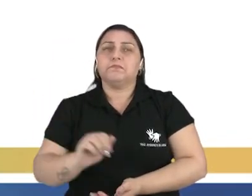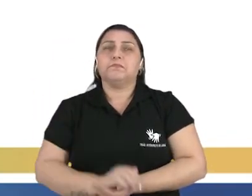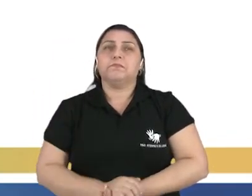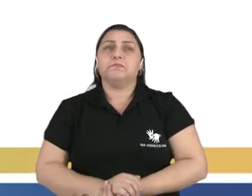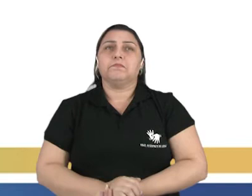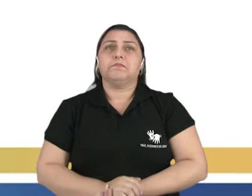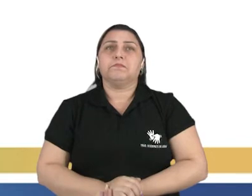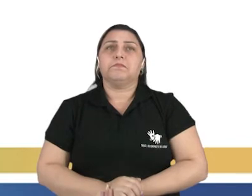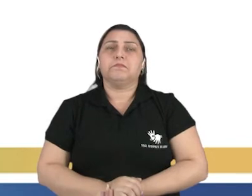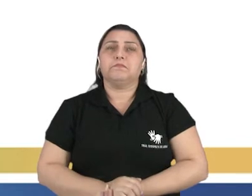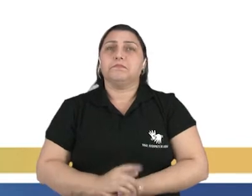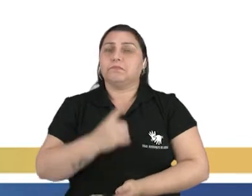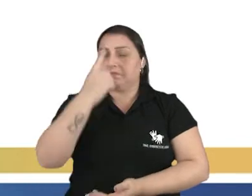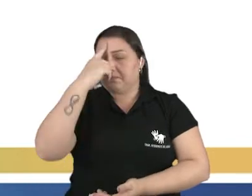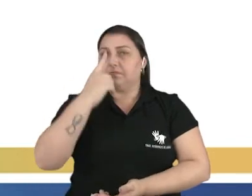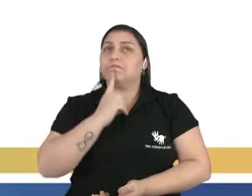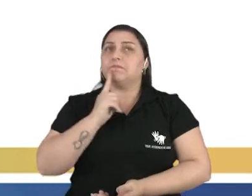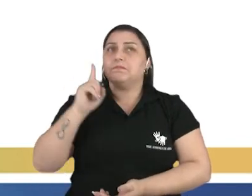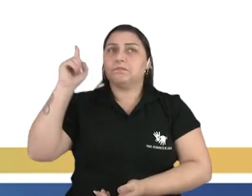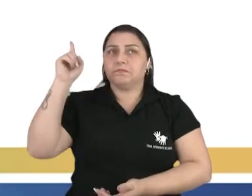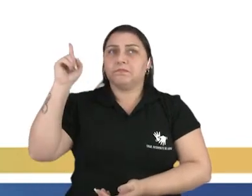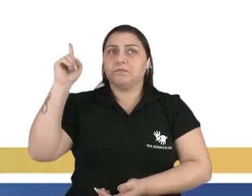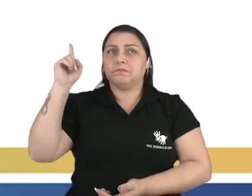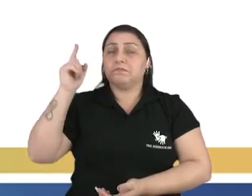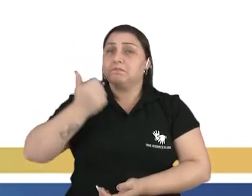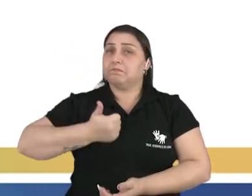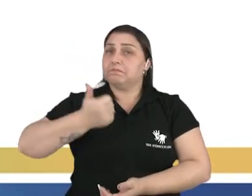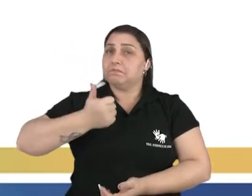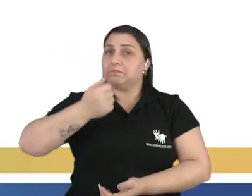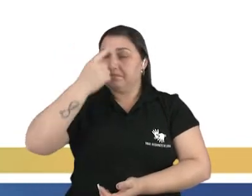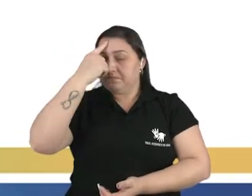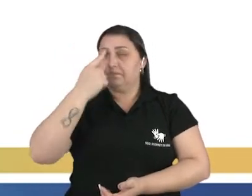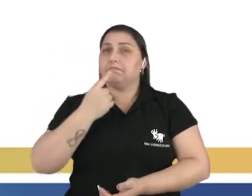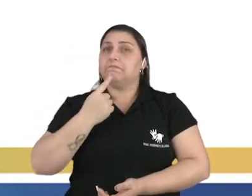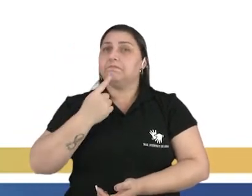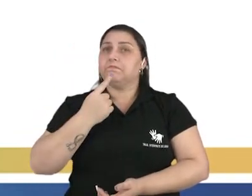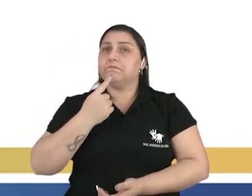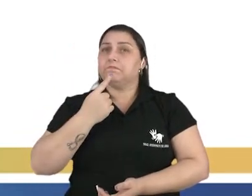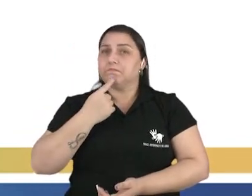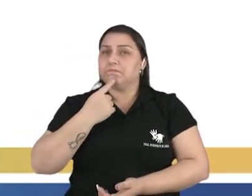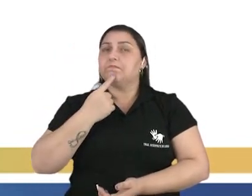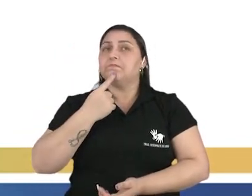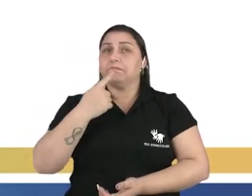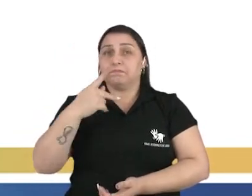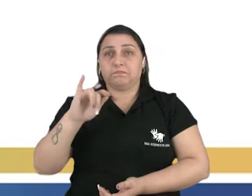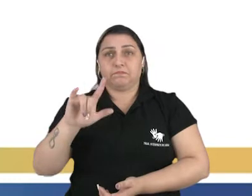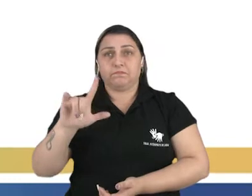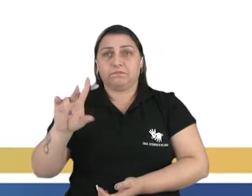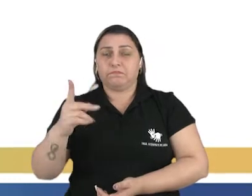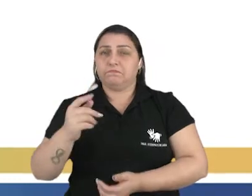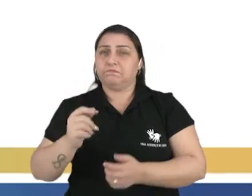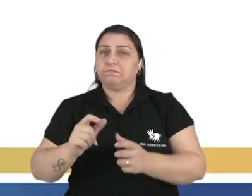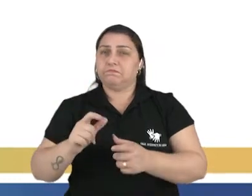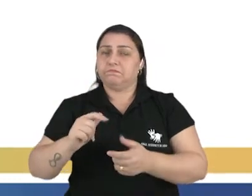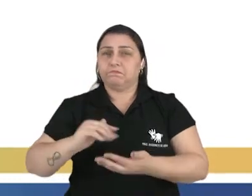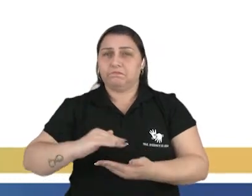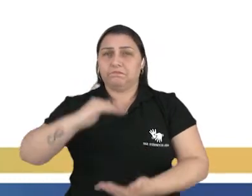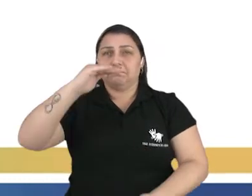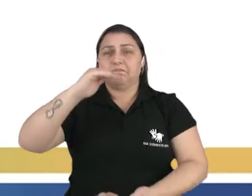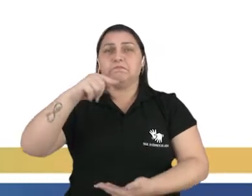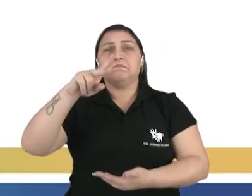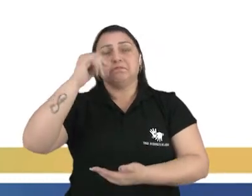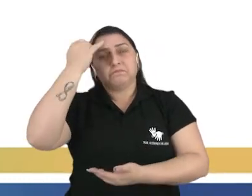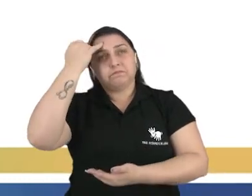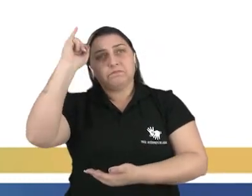A pilha, essa imagem que vocês estão vendo aí, é a primeira pilha. Então, ela era grande, né? Era muito grande a primeira pilha, né? Quem inventou a